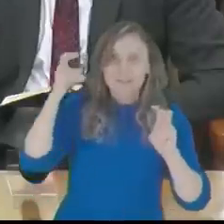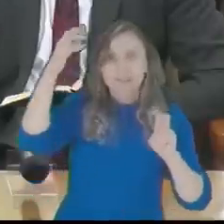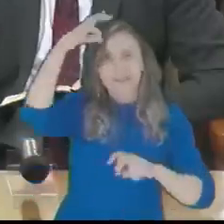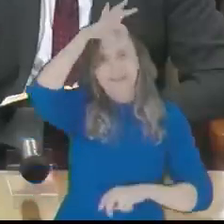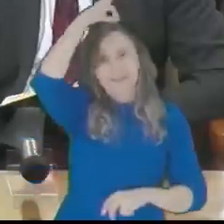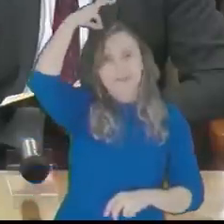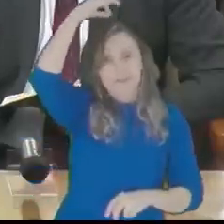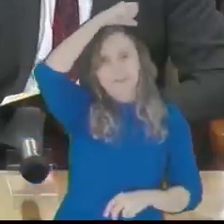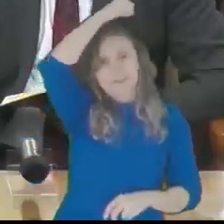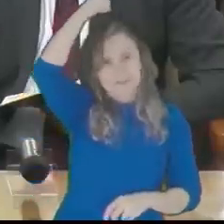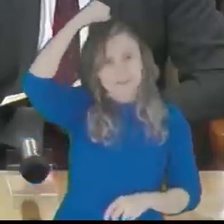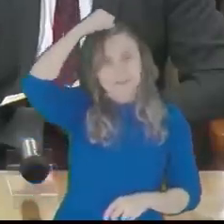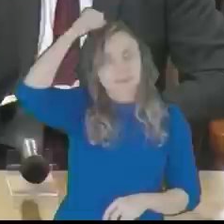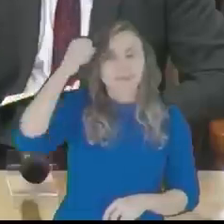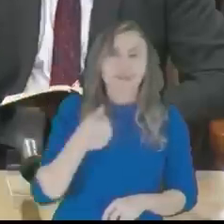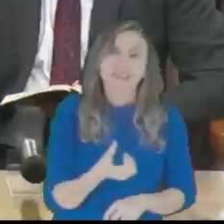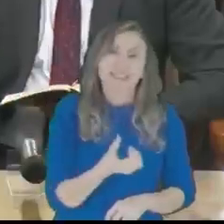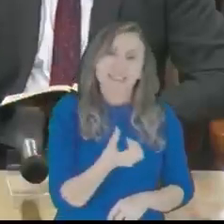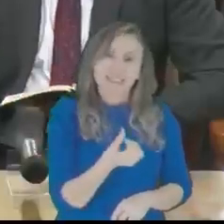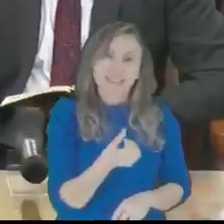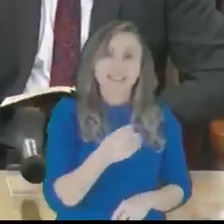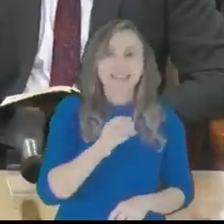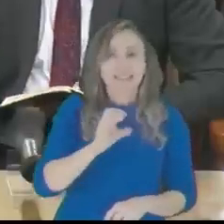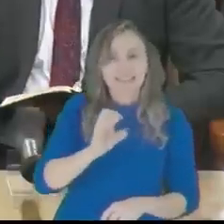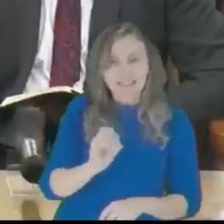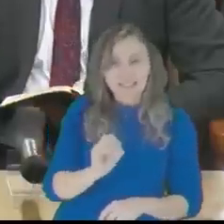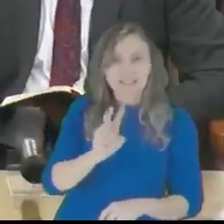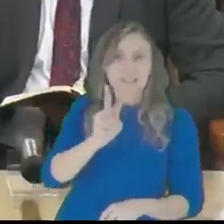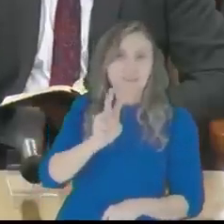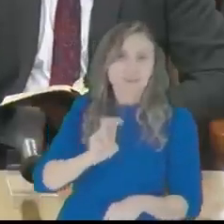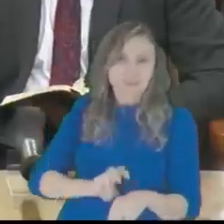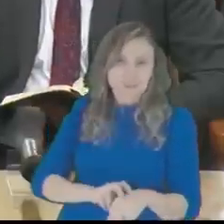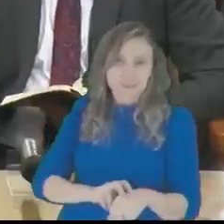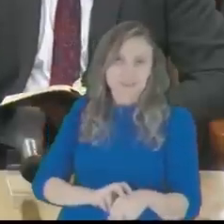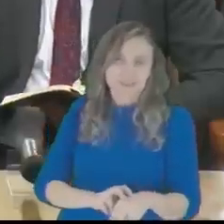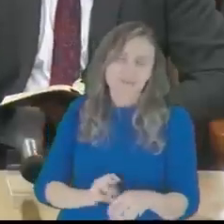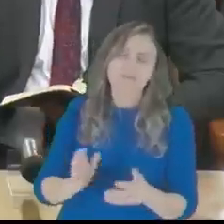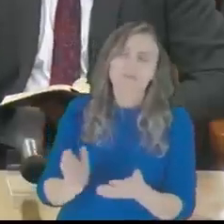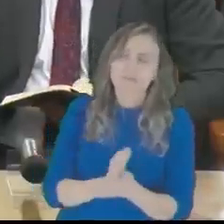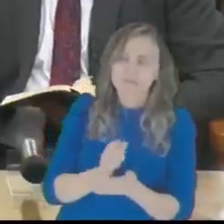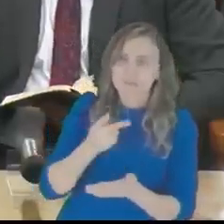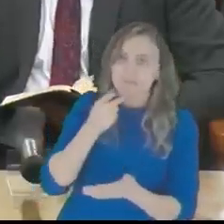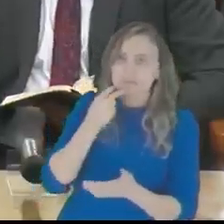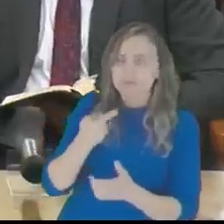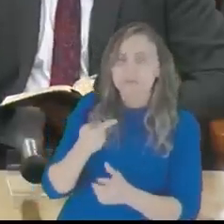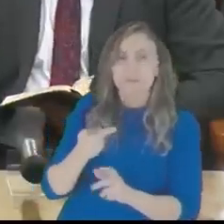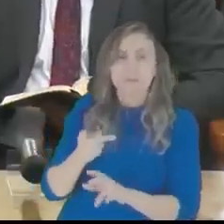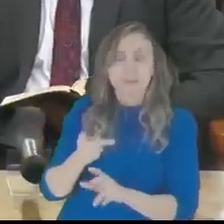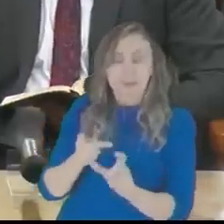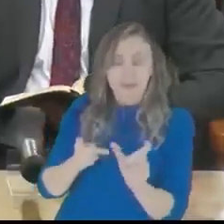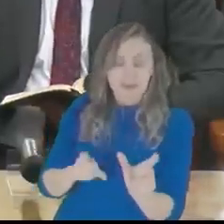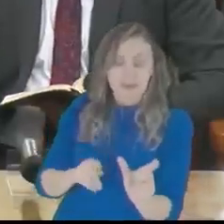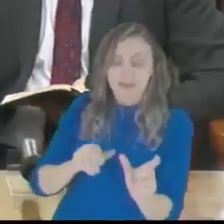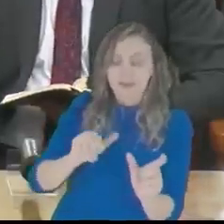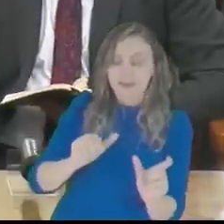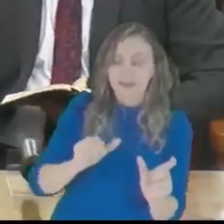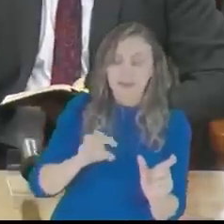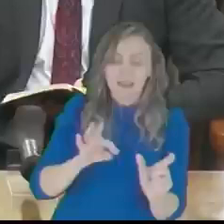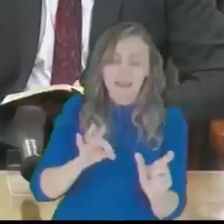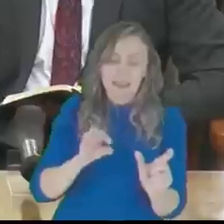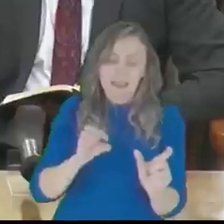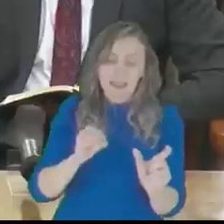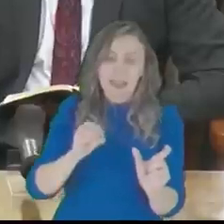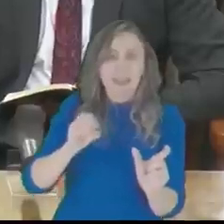Aleluia! Por sinal, alguém disse que o nome Atos dos Apóstolos não seria apropriado. Alguém disse que o nome